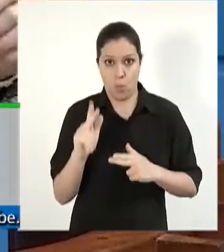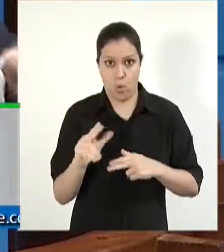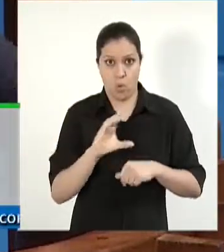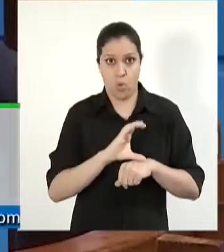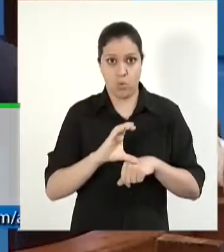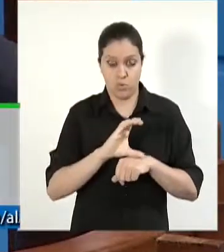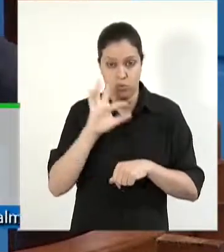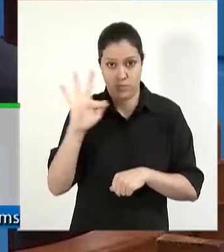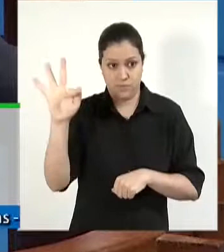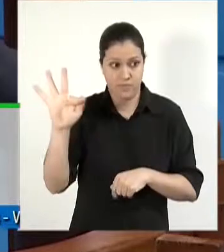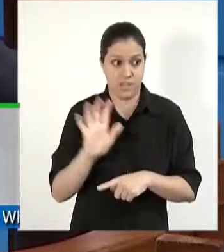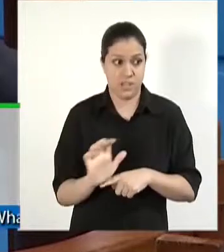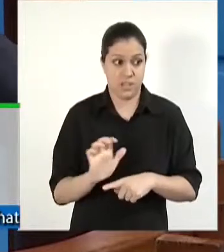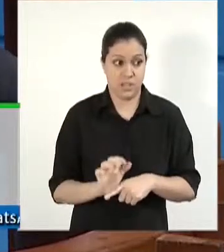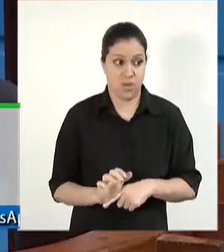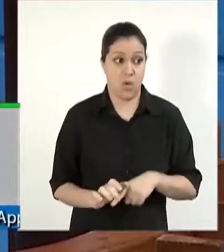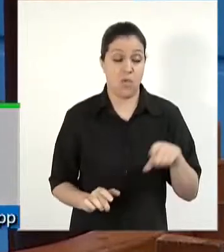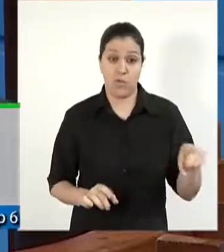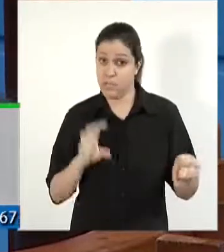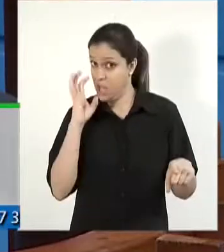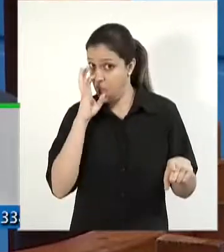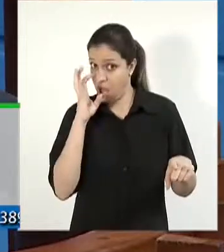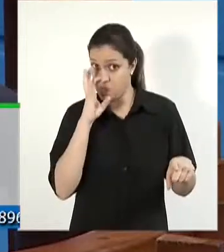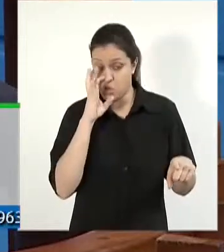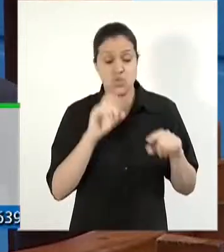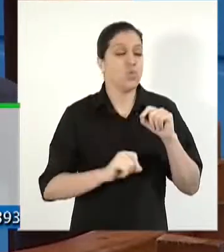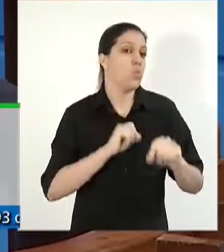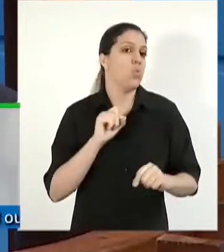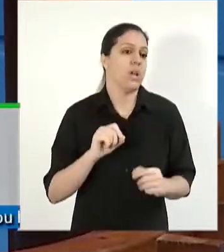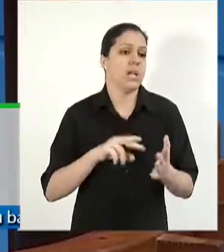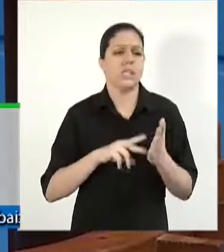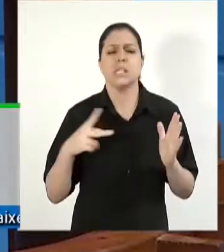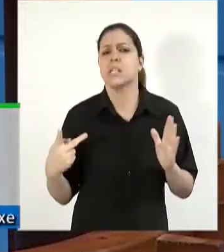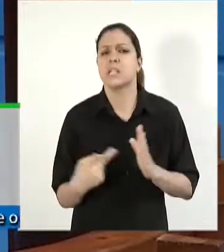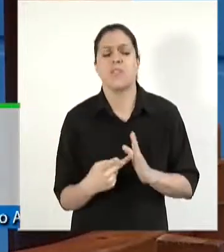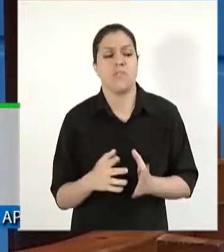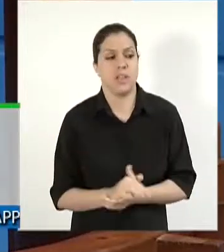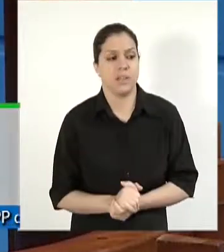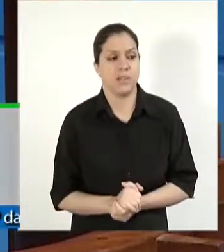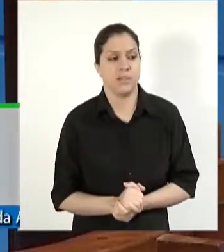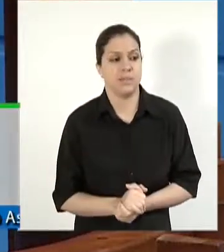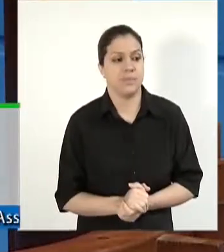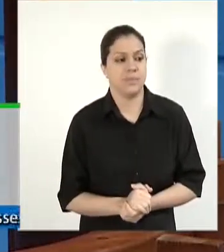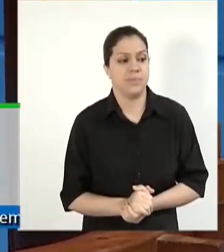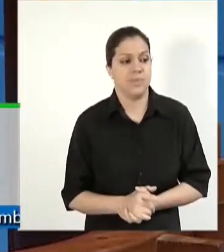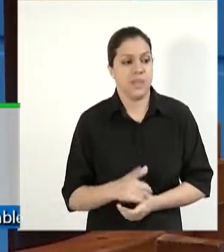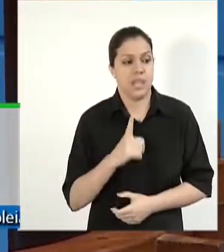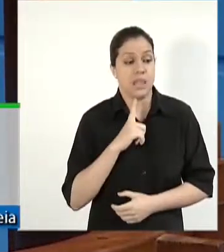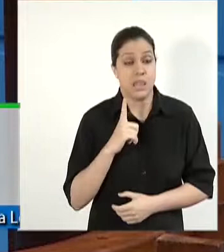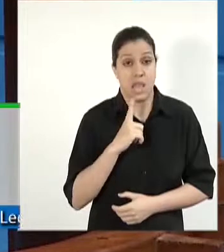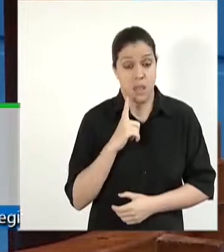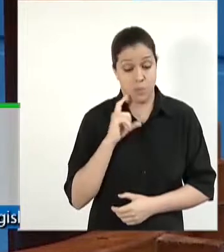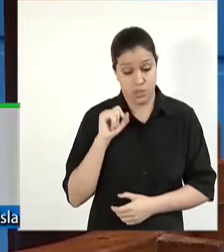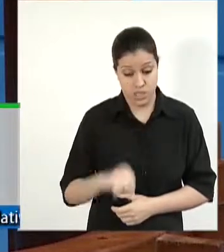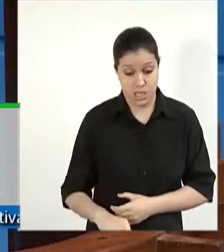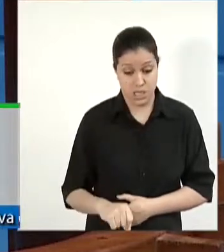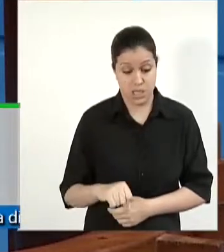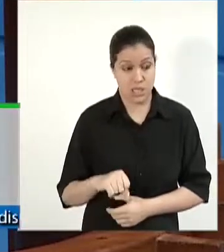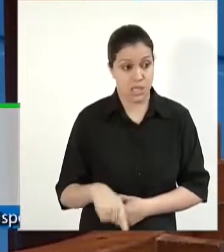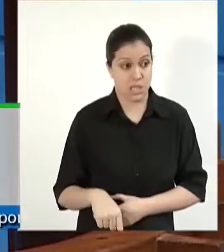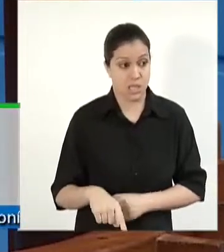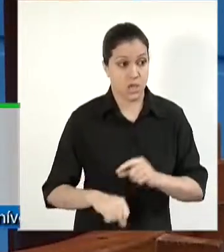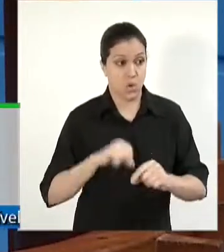que está nos assistindo, significa que temos aqui nessa casa que repetir